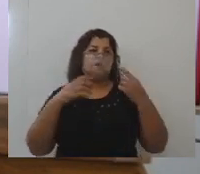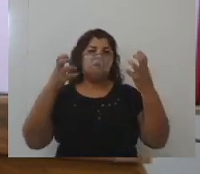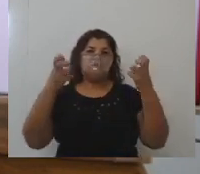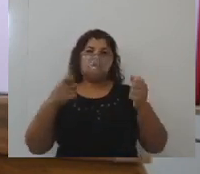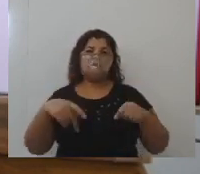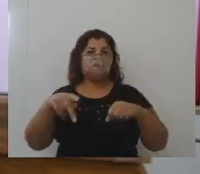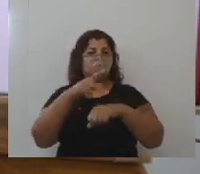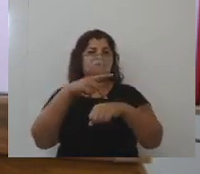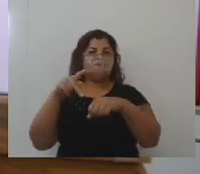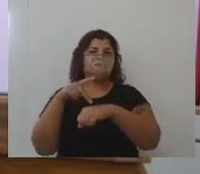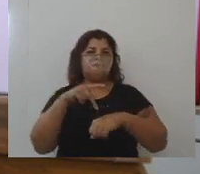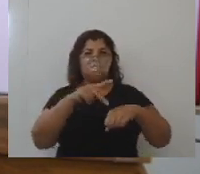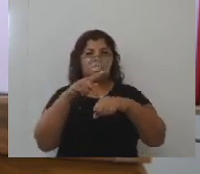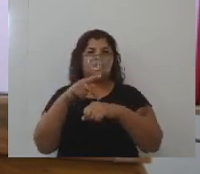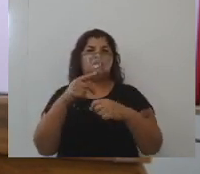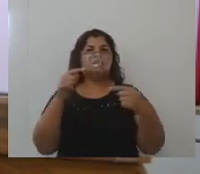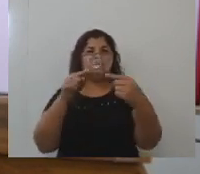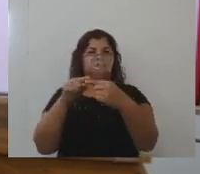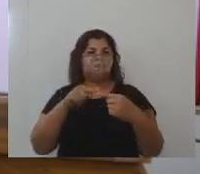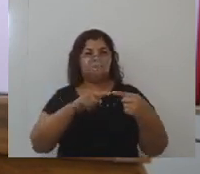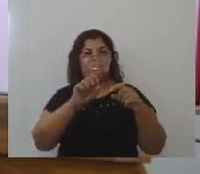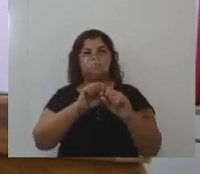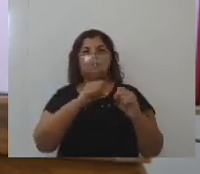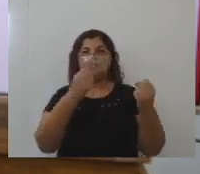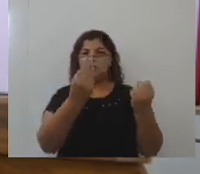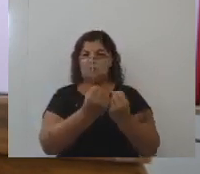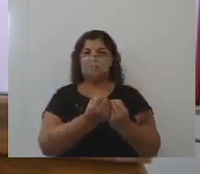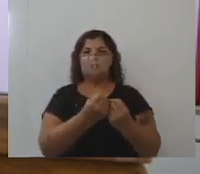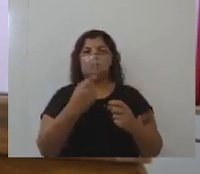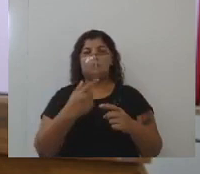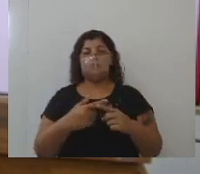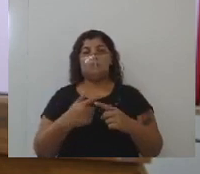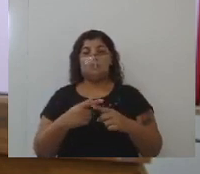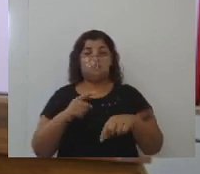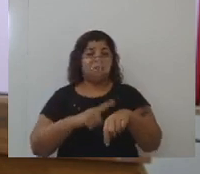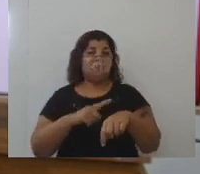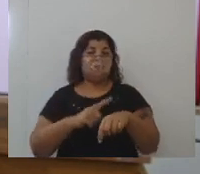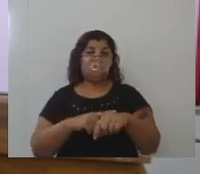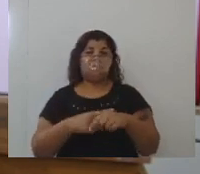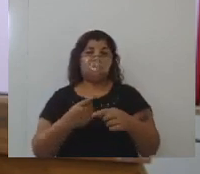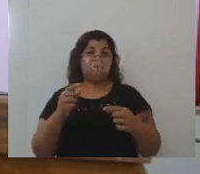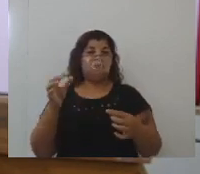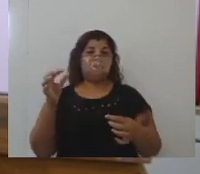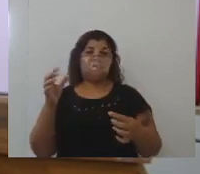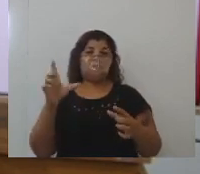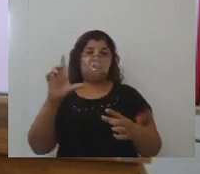está com um tempo bem curtinho, certo? O pessoal já está ali me pedindo para que a gente possa